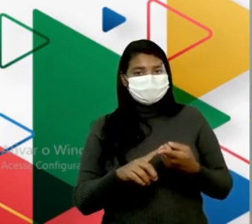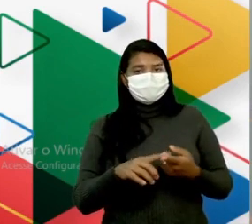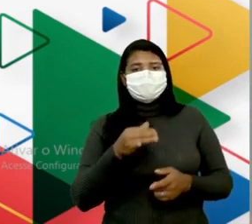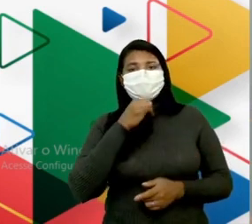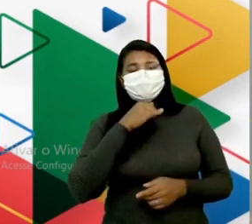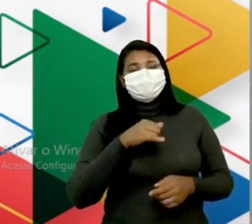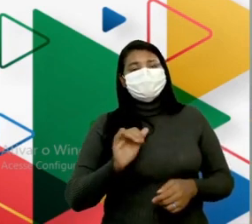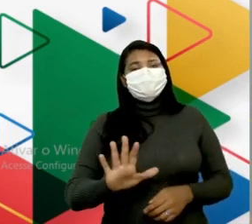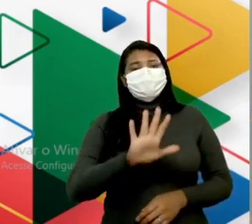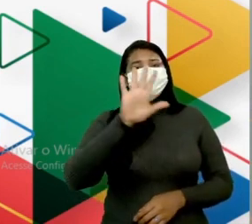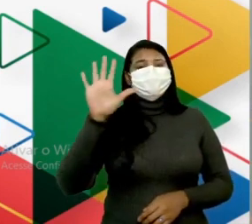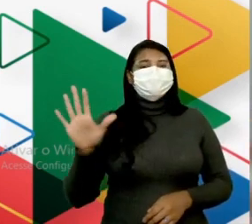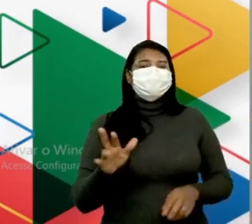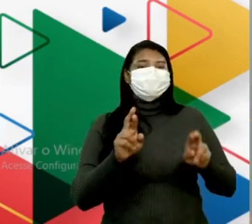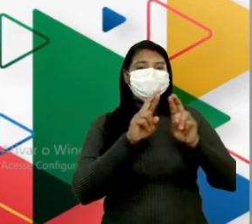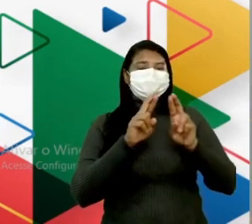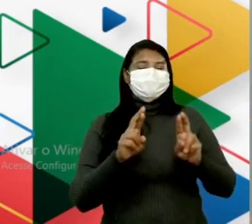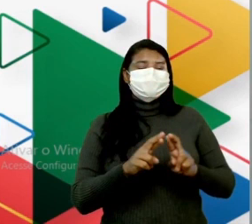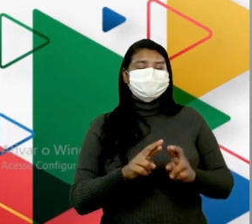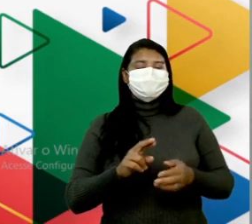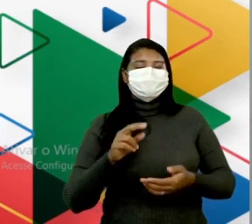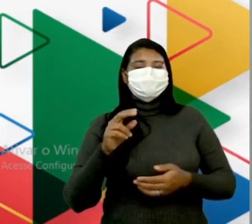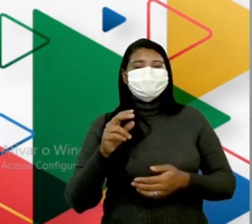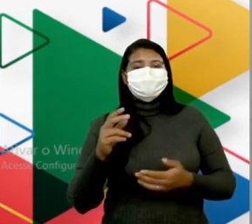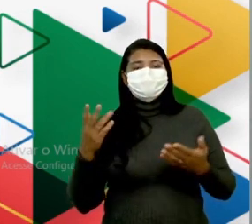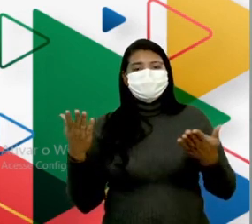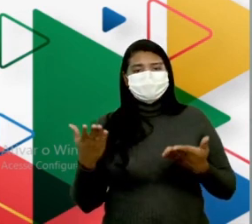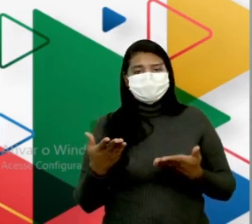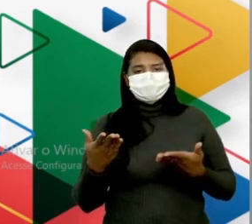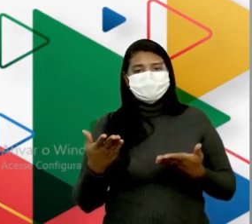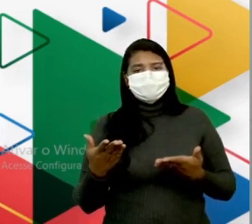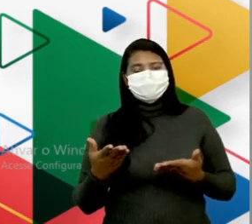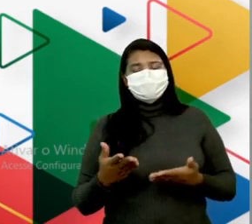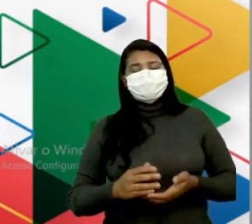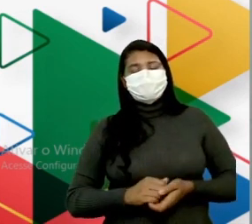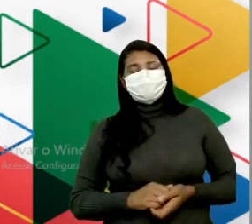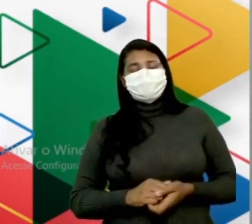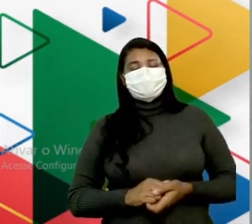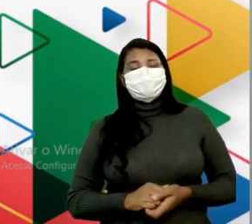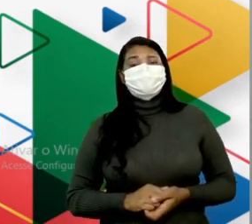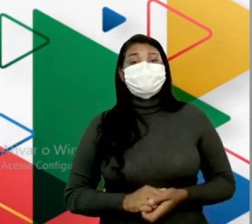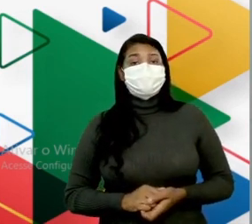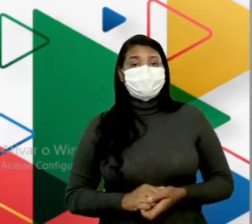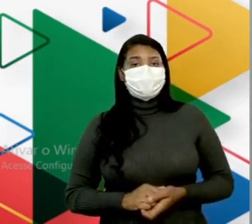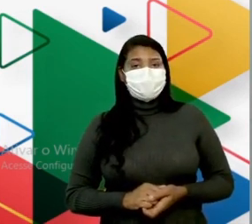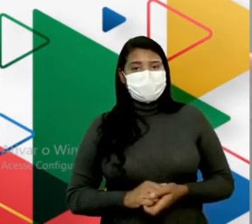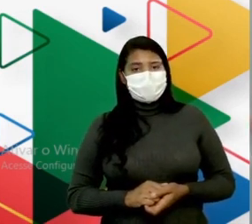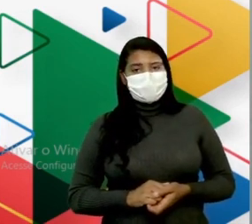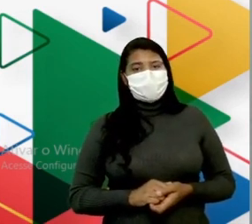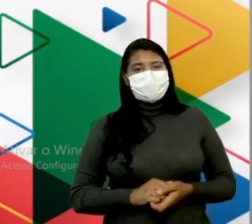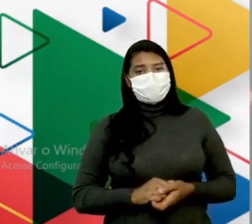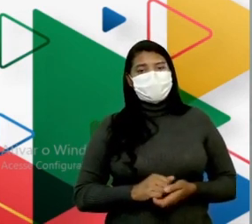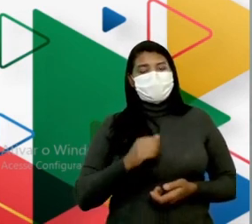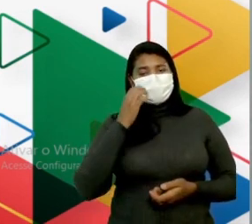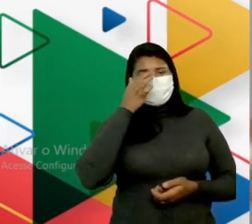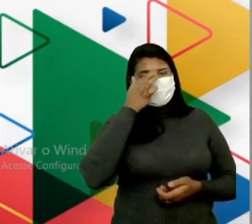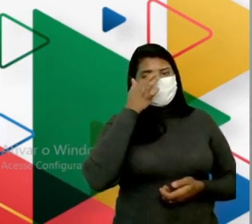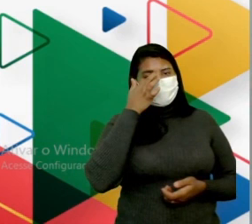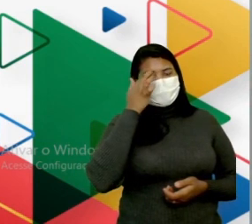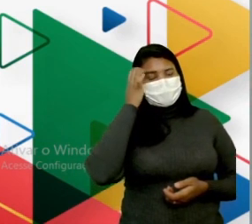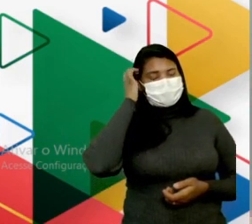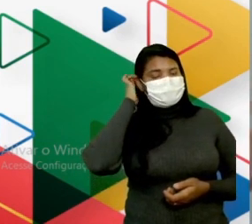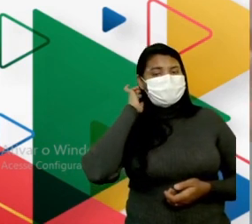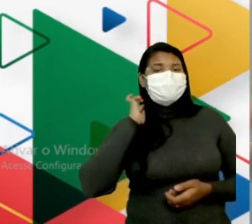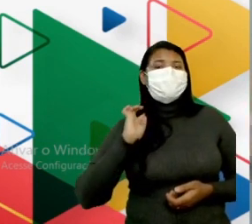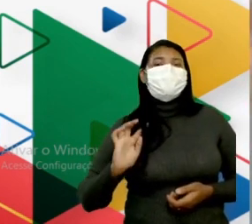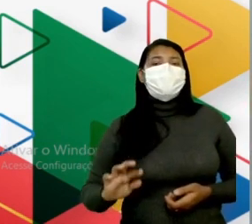regra geral do simple present. Na third person, The verb need the final S